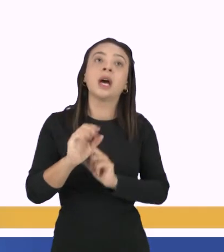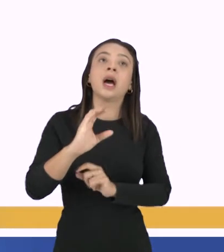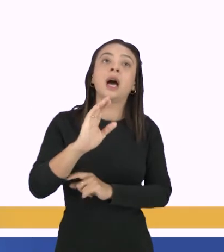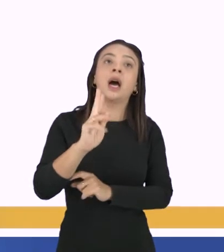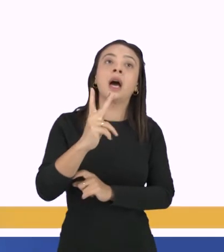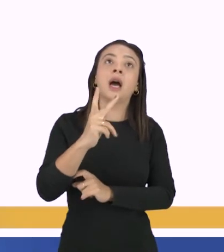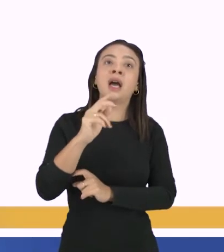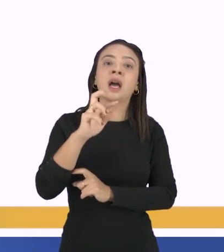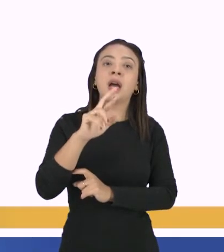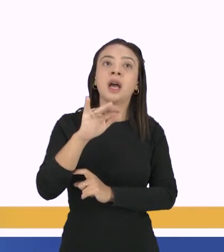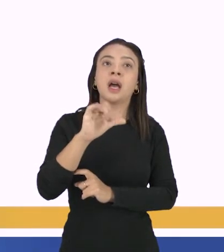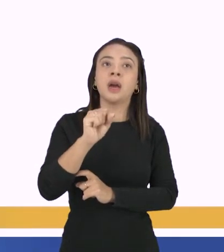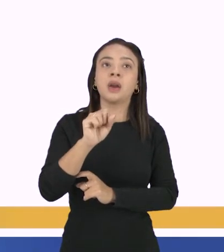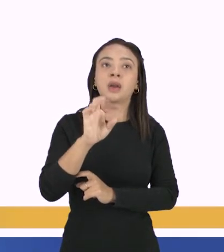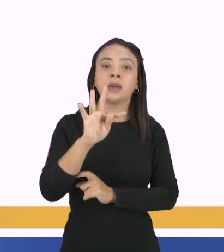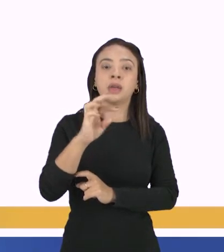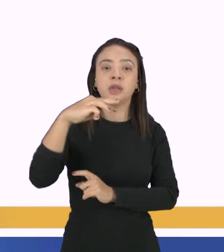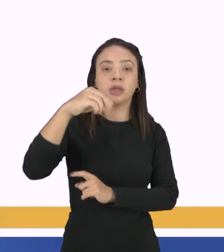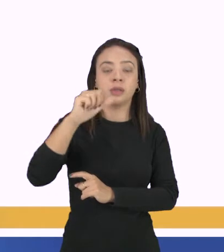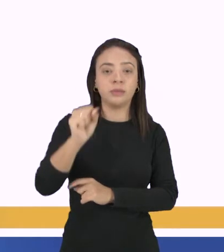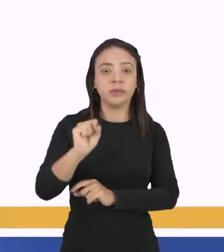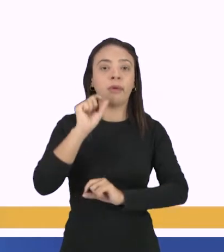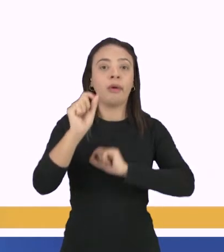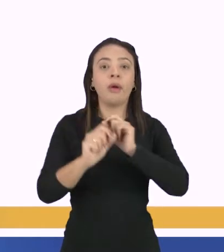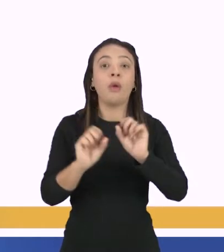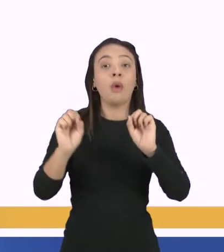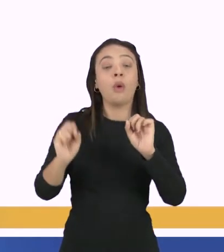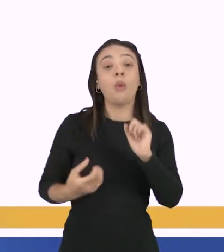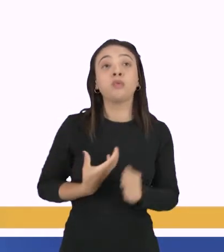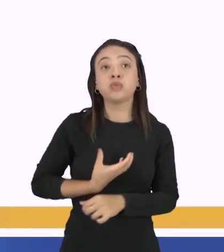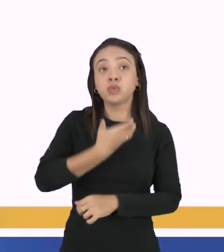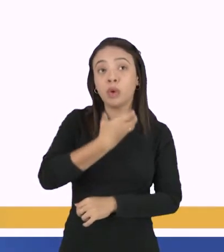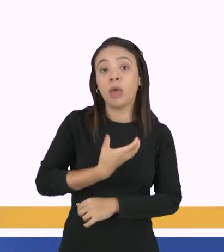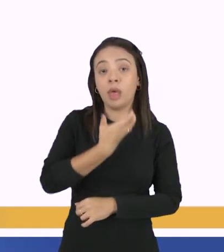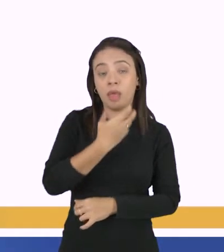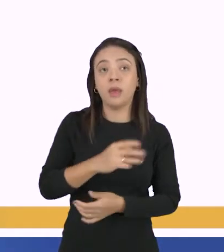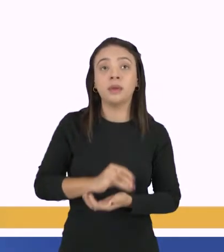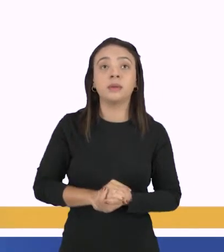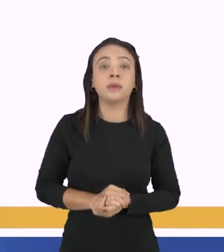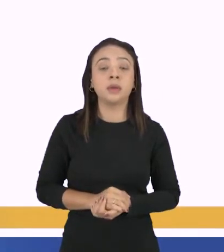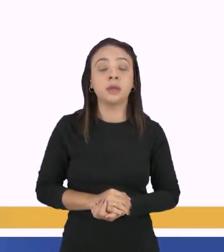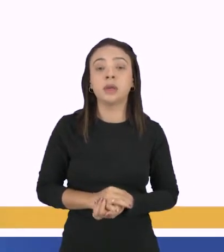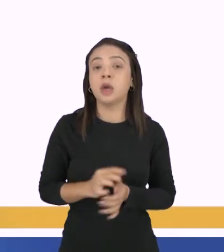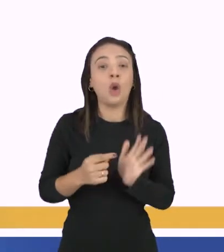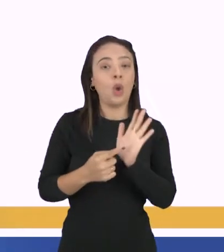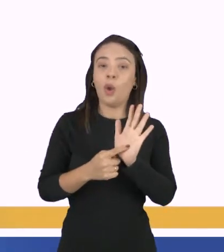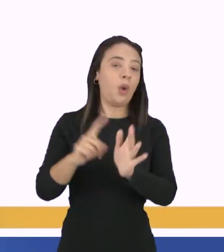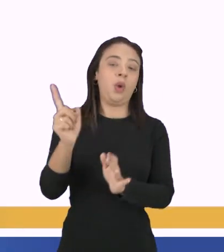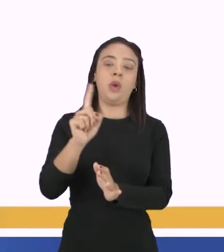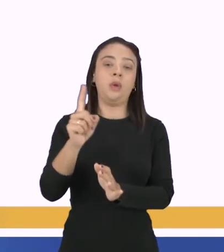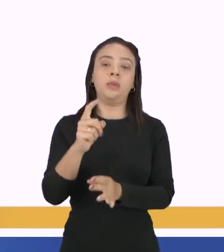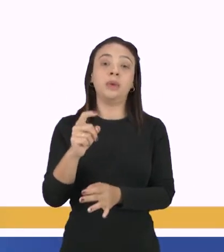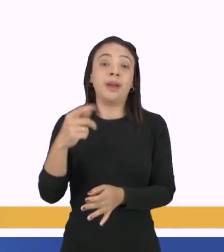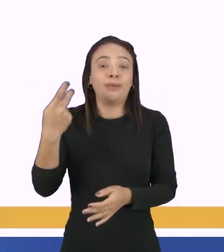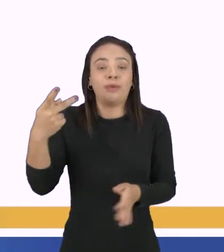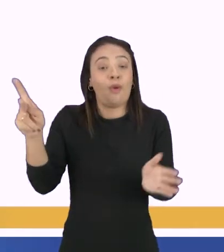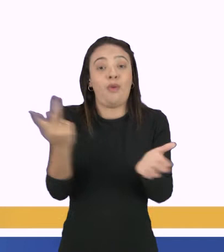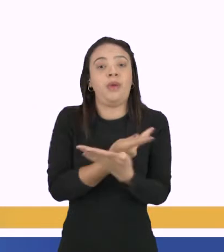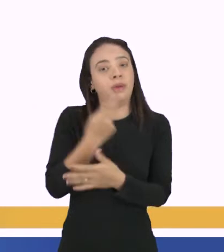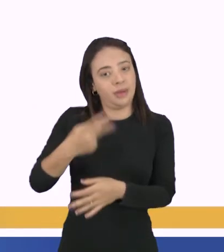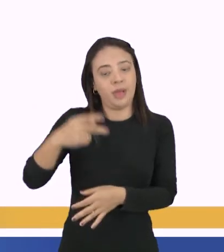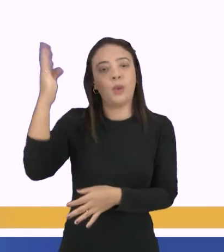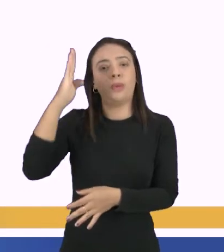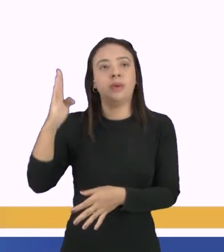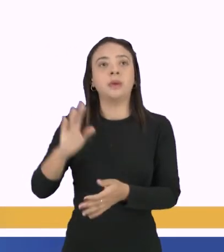Christmas, que é o Natal. Eu não trouxe para vocês nenhuma celebração comum no Brasil, que são as celebradas normalmente, né, como o Natal, Páscoa,